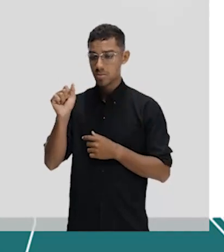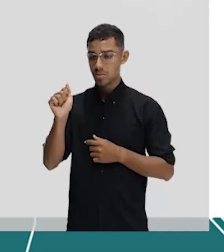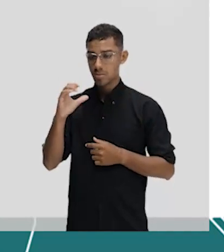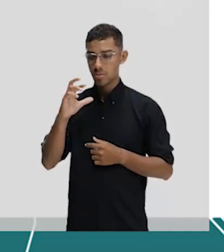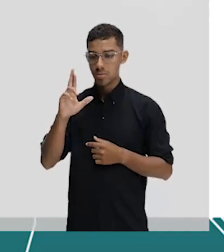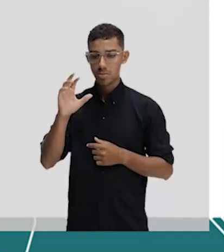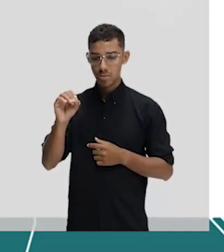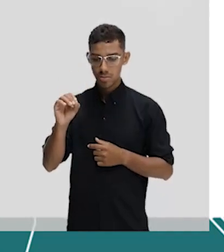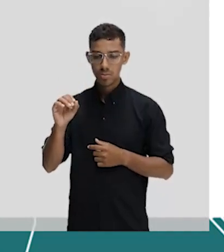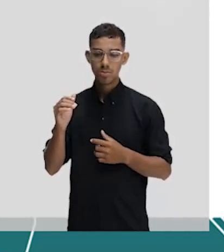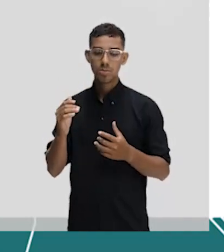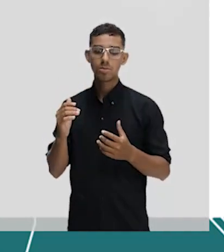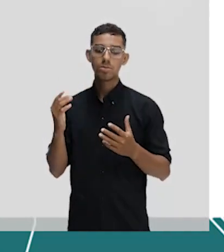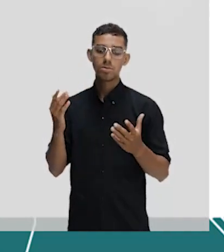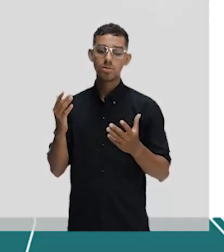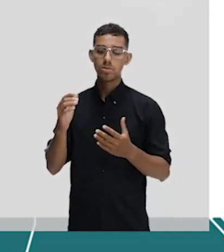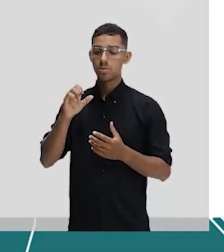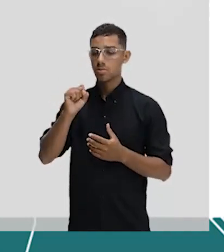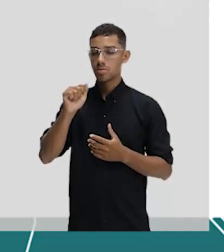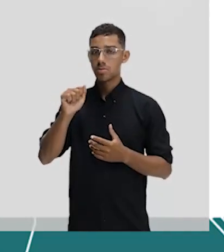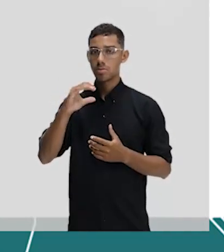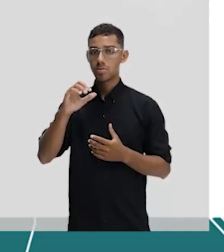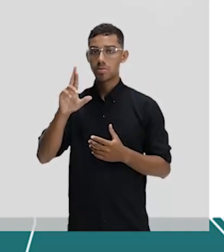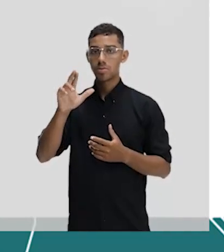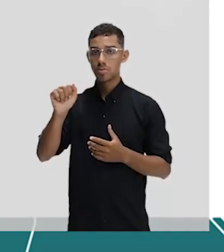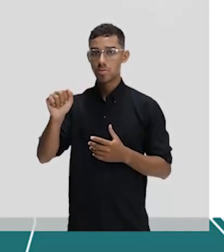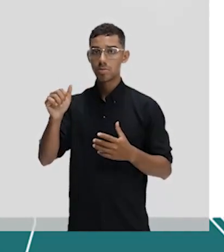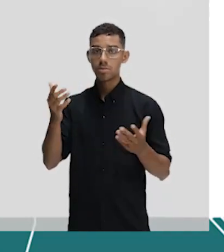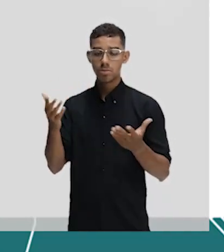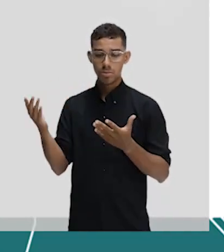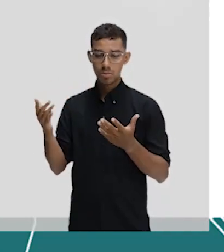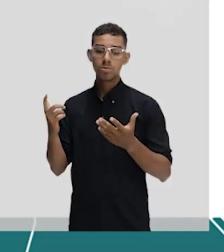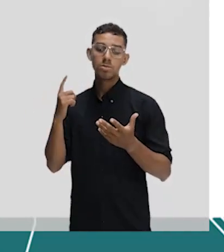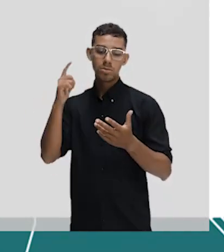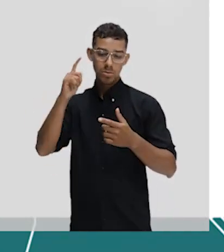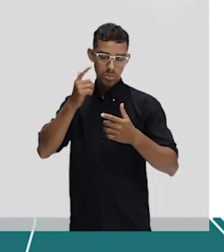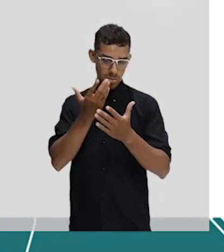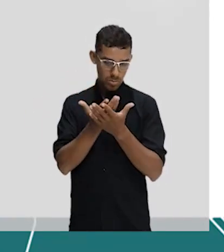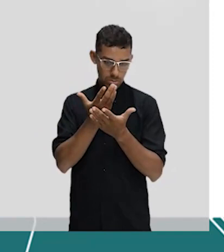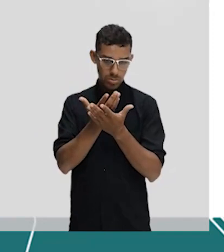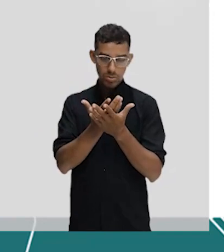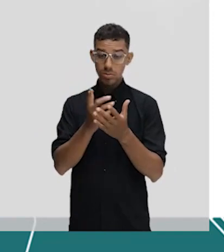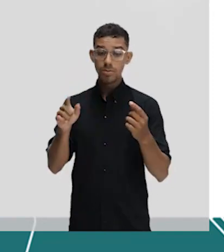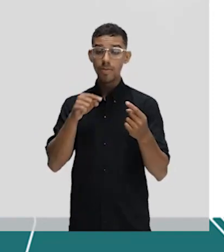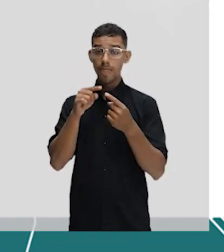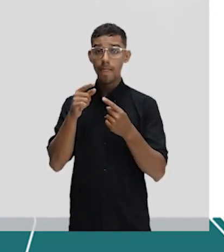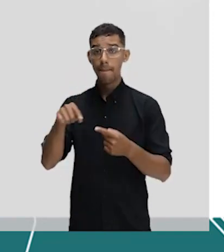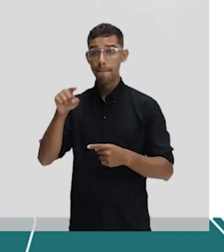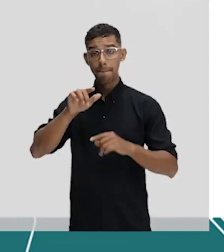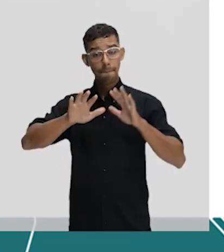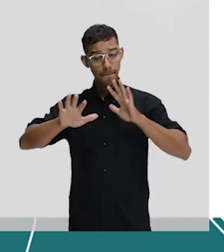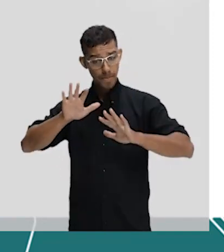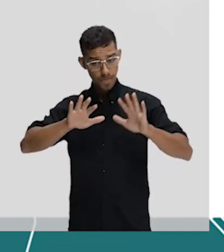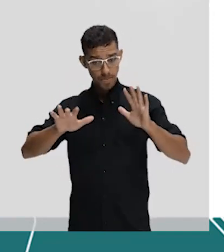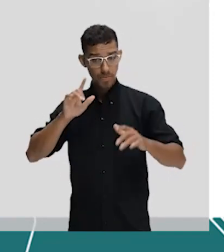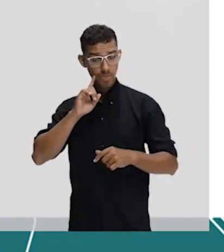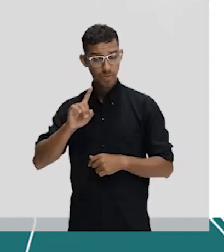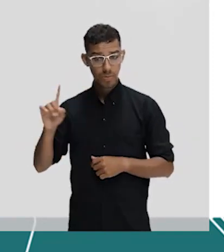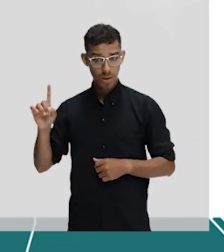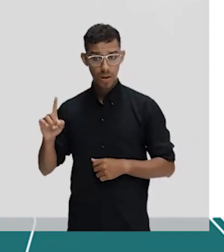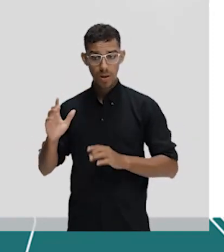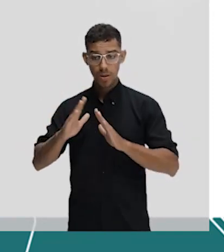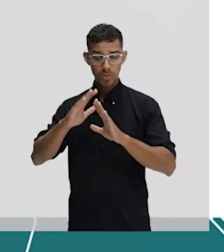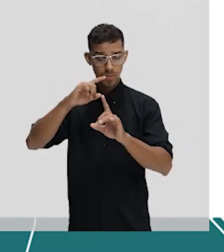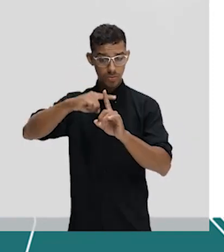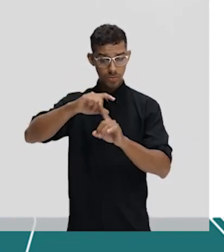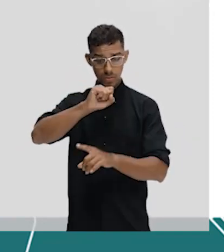nós temos uma aula sobre arte sacra maranhense, nós temos uma aula sobre esse material e eu quero que vocês tenham um pouco de cuidado a isso. As igrejas